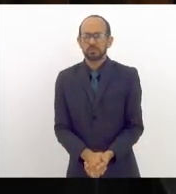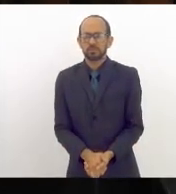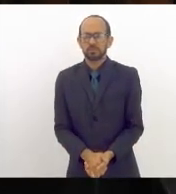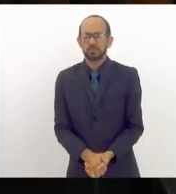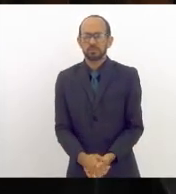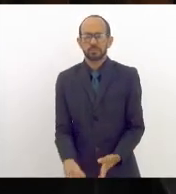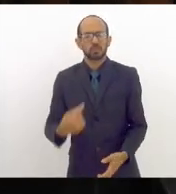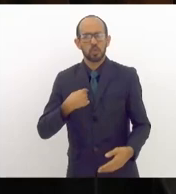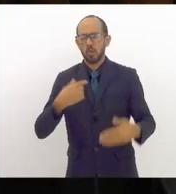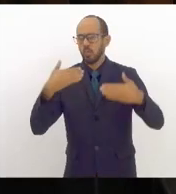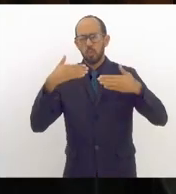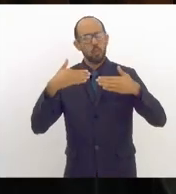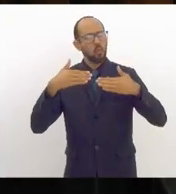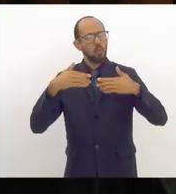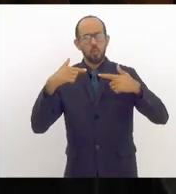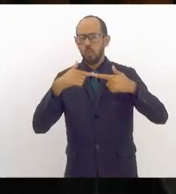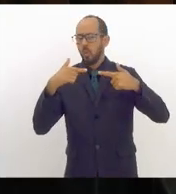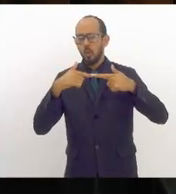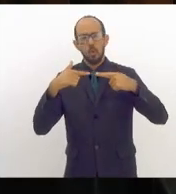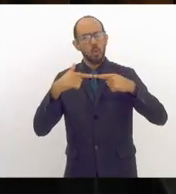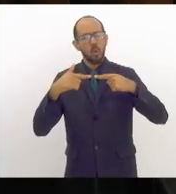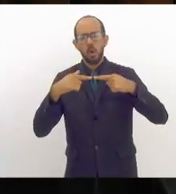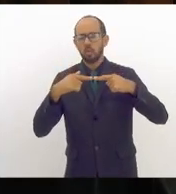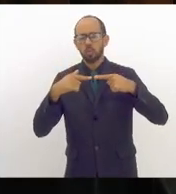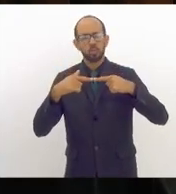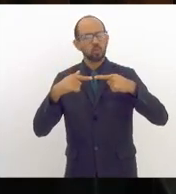eu não concordo com isso senhores